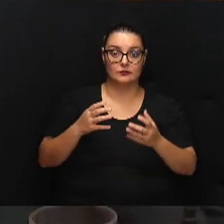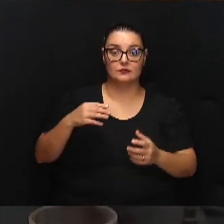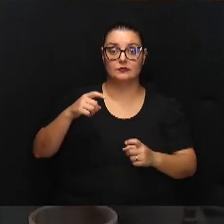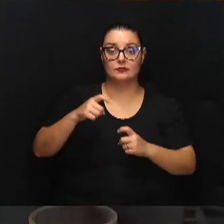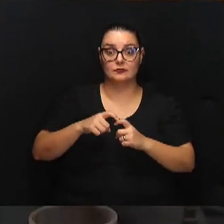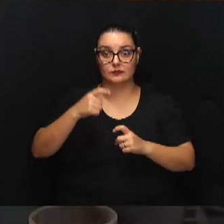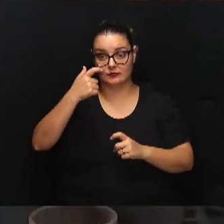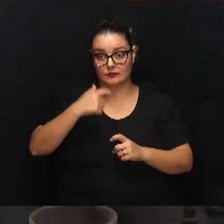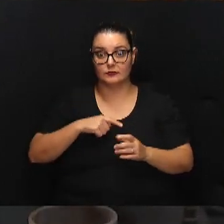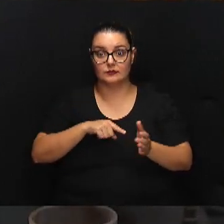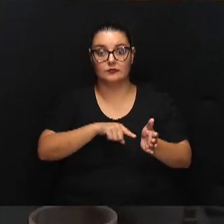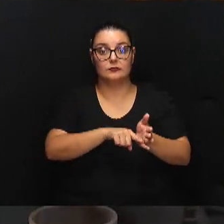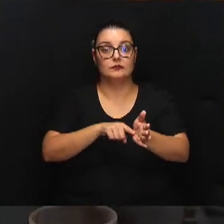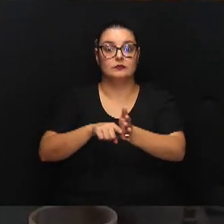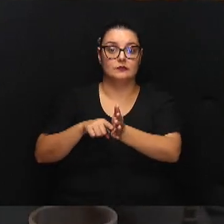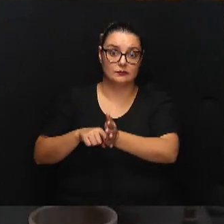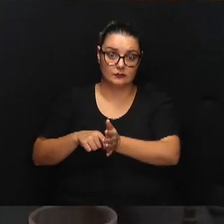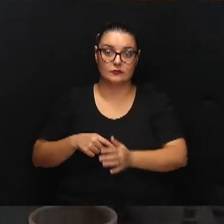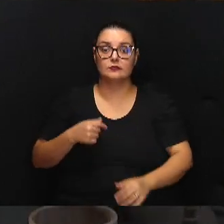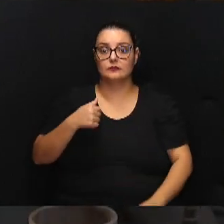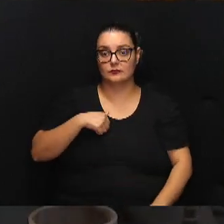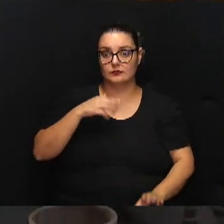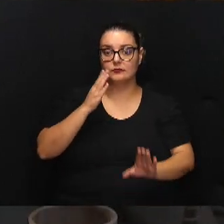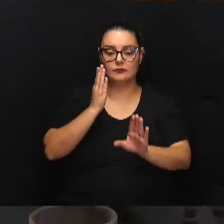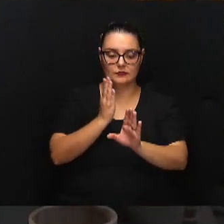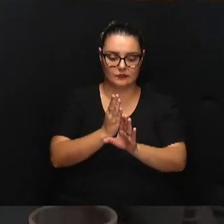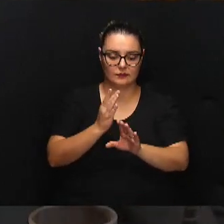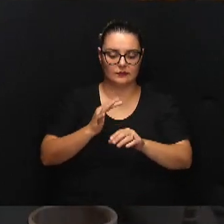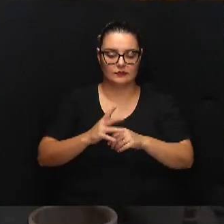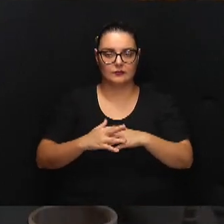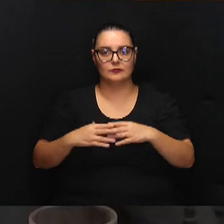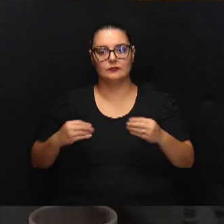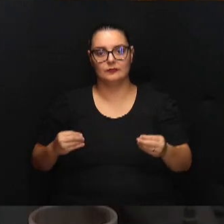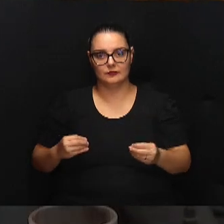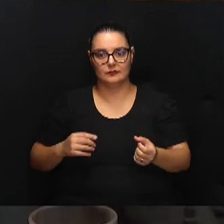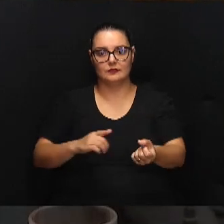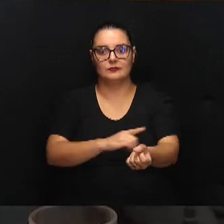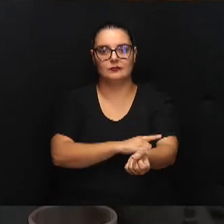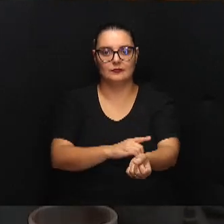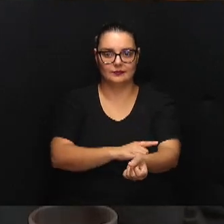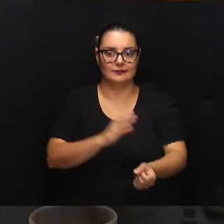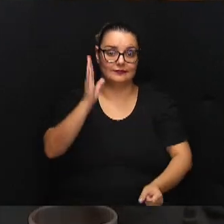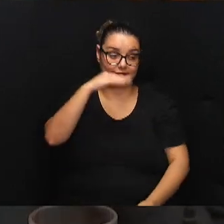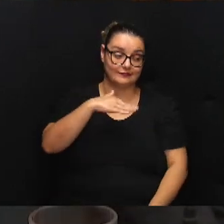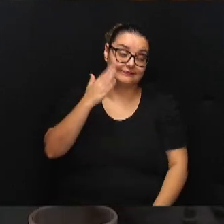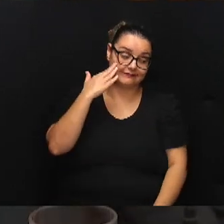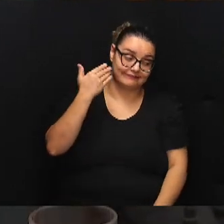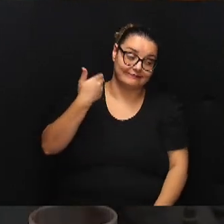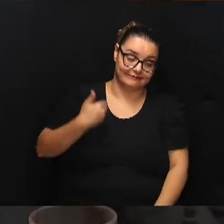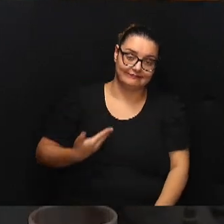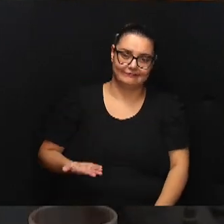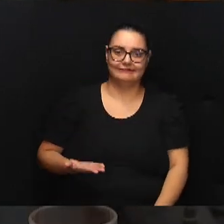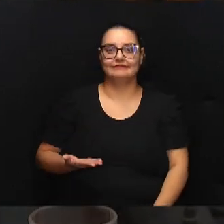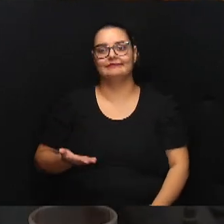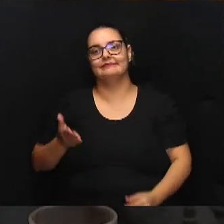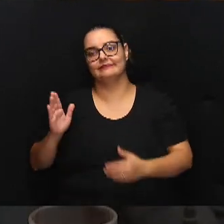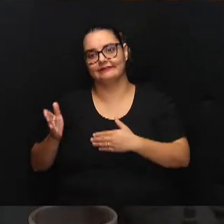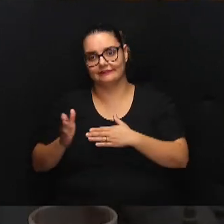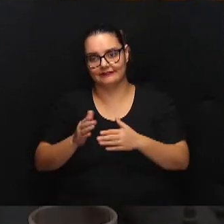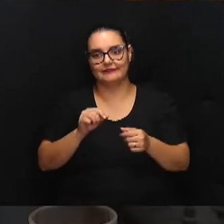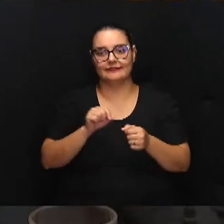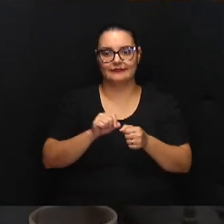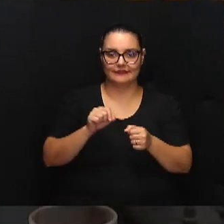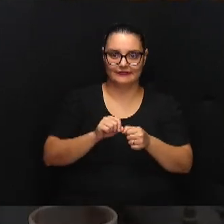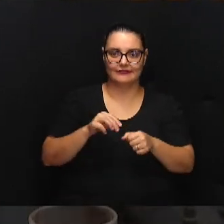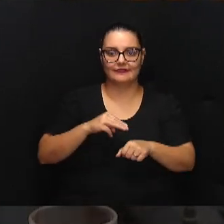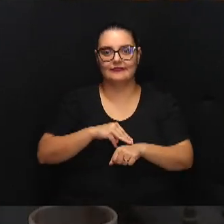médica, pesquisadora, e eu vou descobrir a cura do diabetes. Mal sabia eu. Segui, né, fiz aí